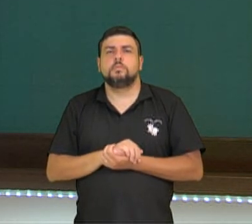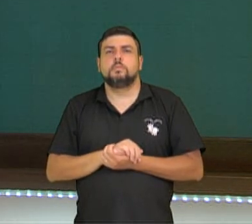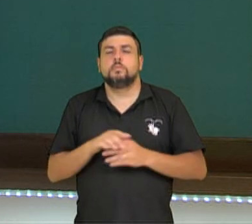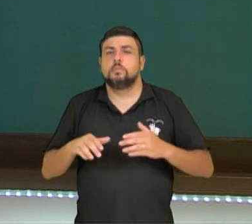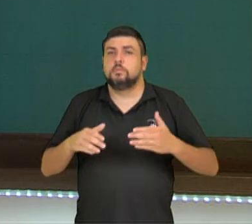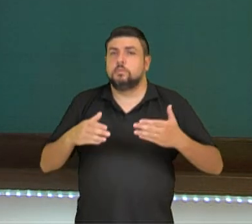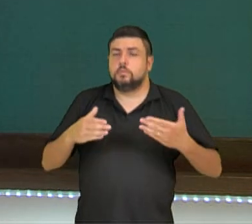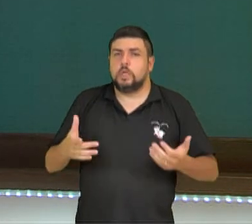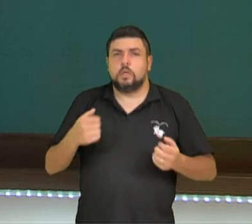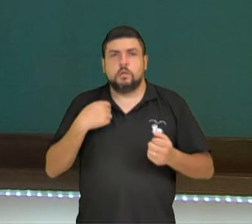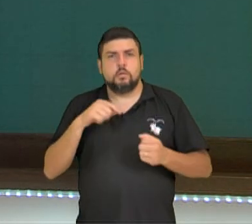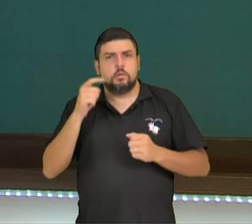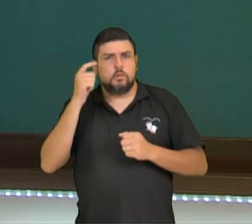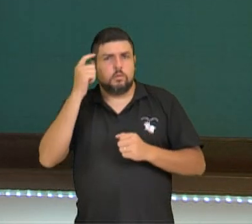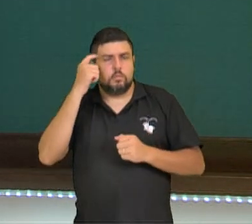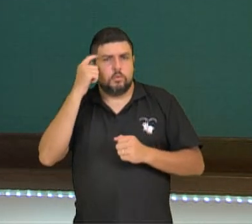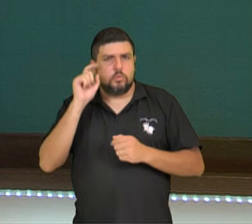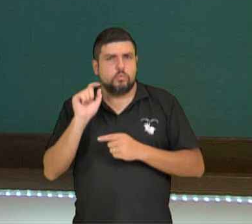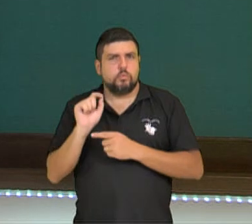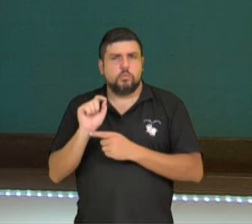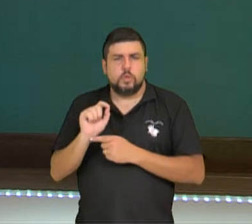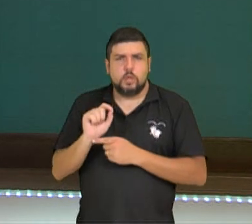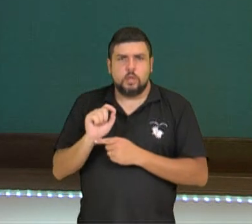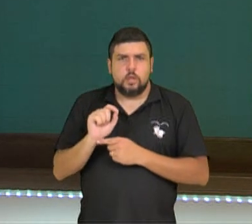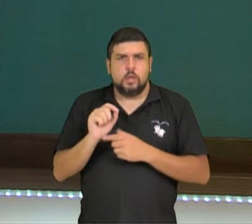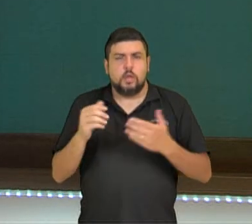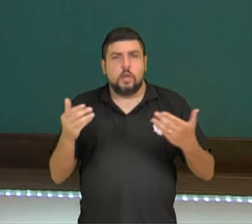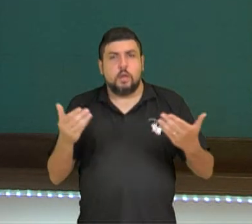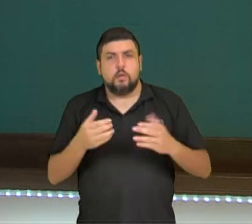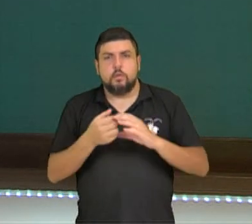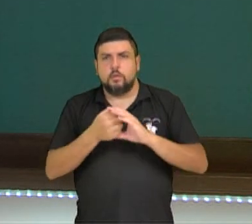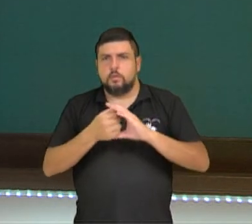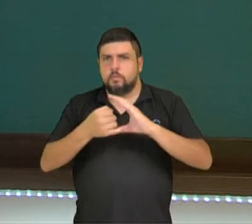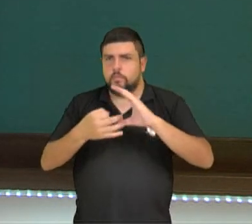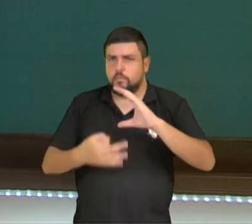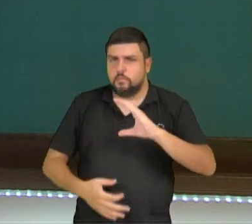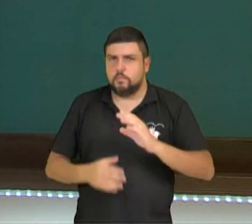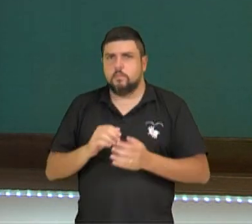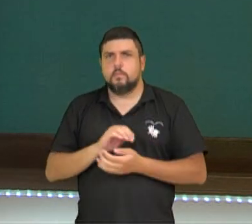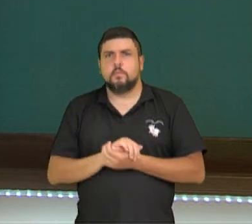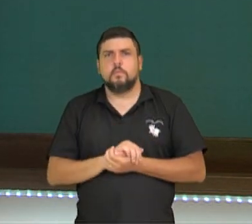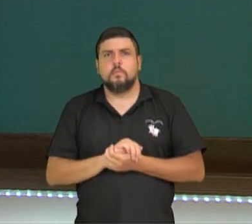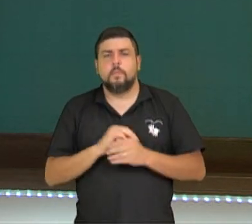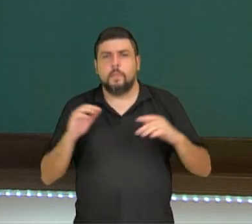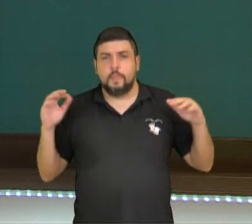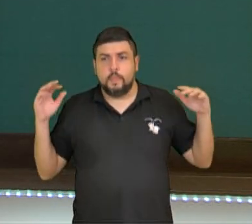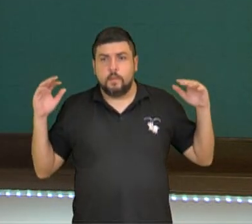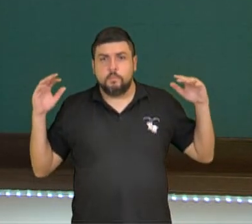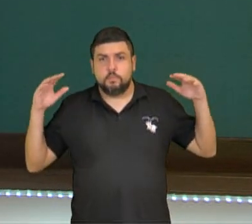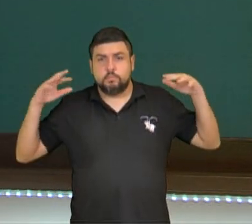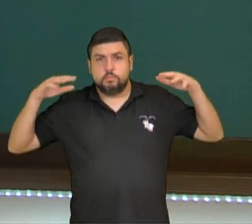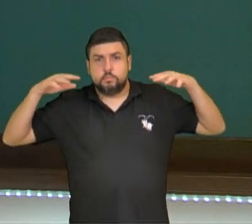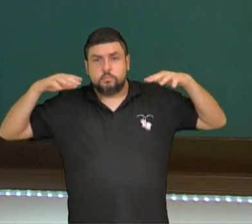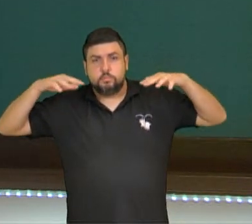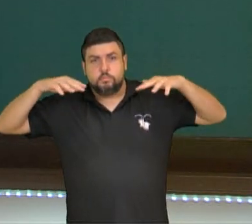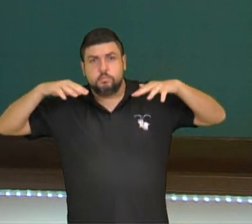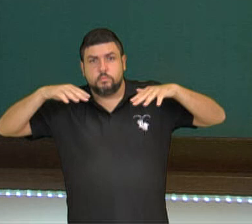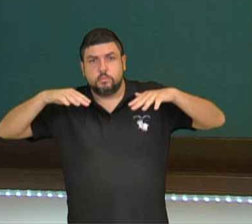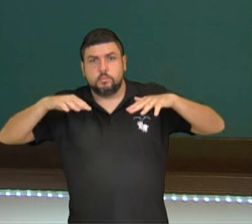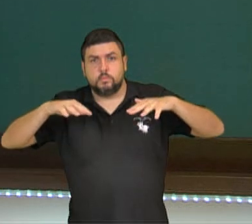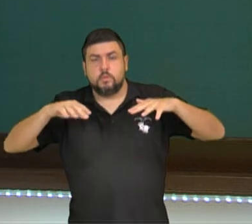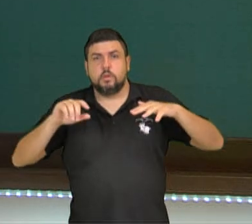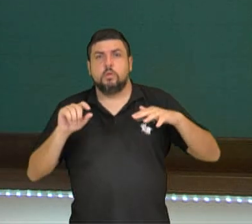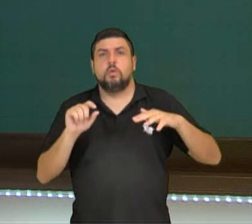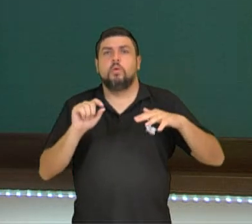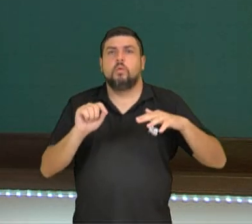aí, pensando nisso, o que nós temos de característica? No Alto Ivaí, um misto, né, que aparece ali